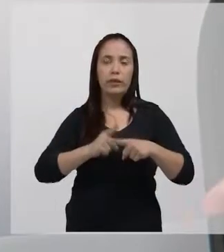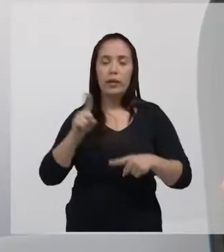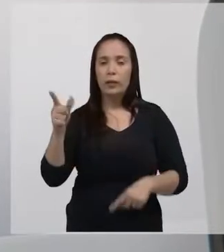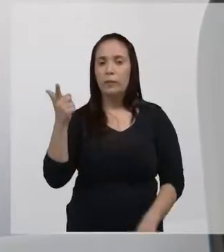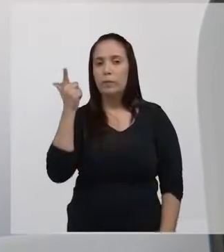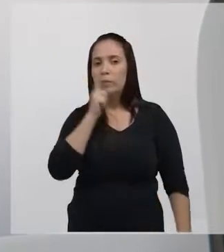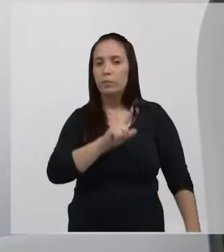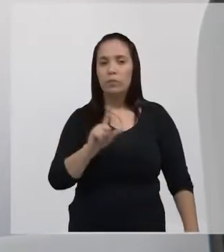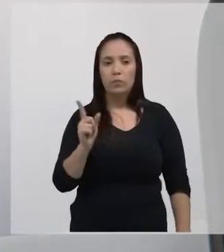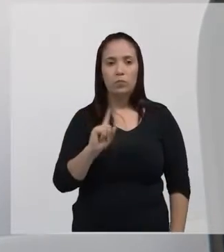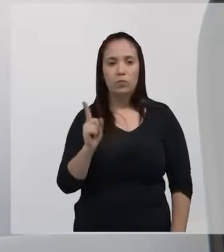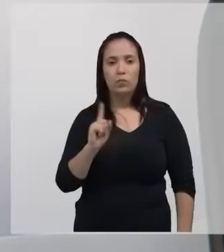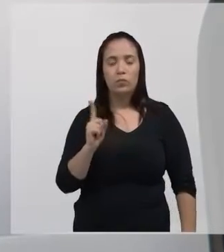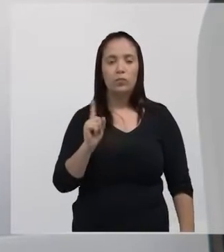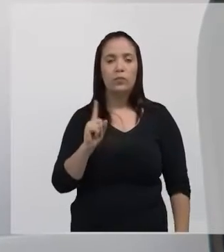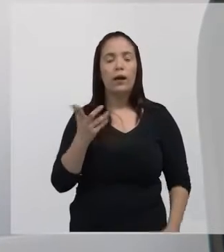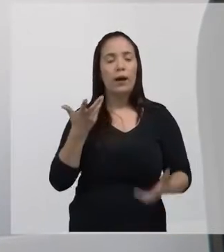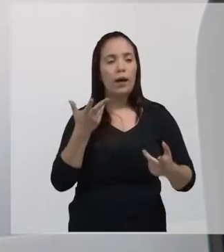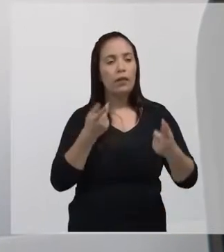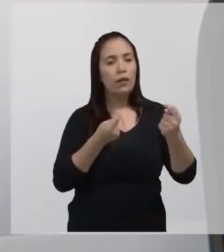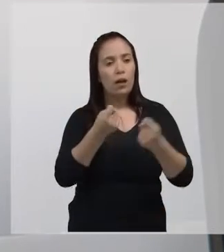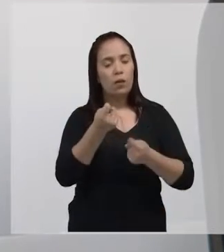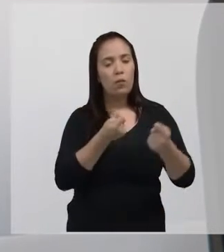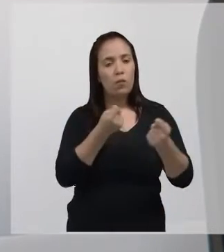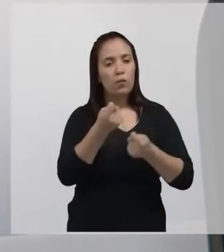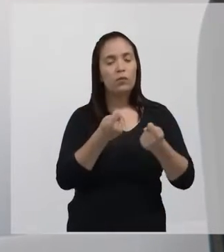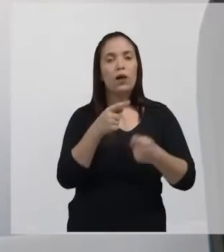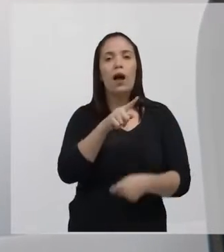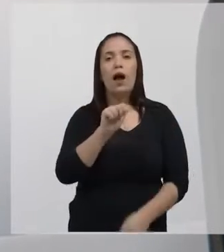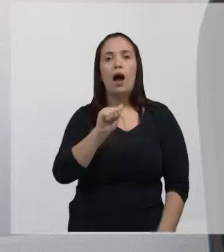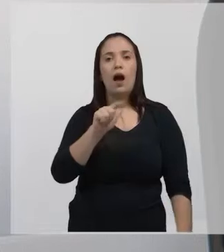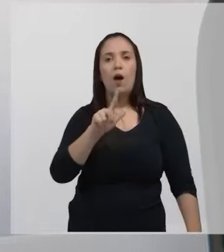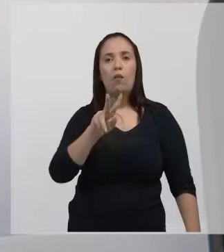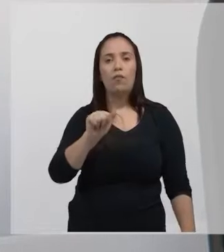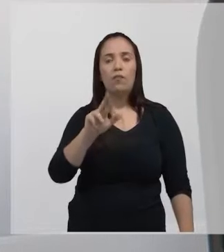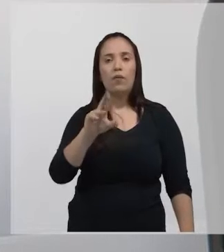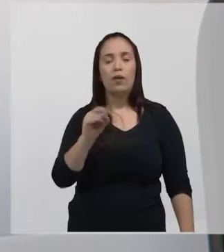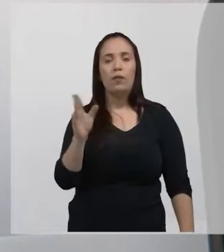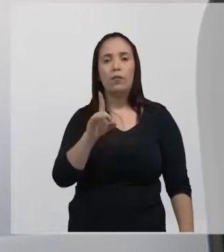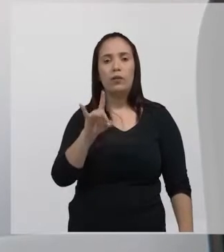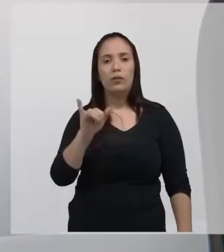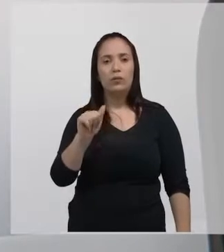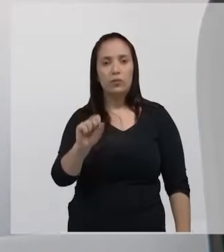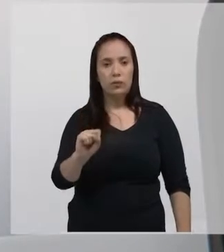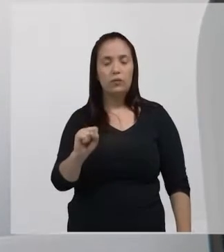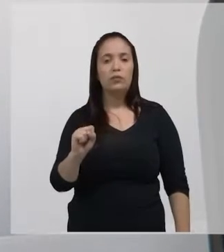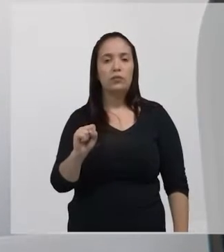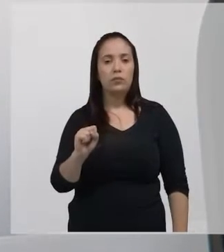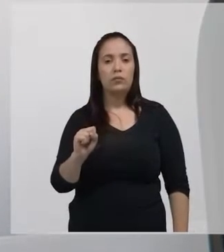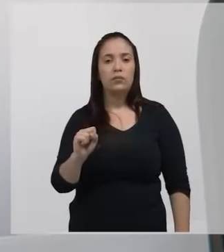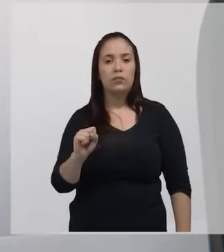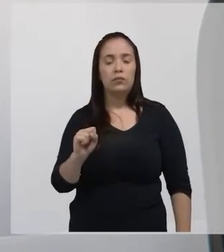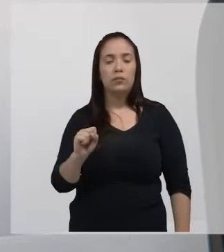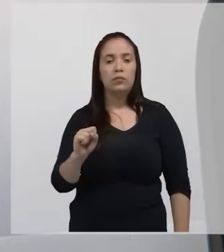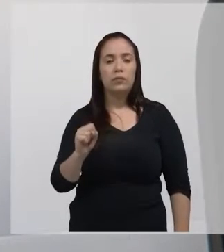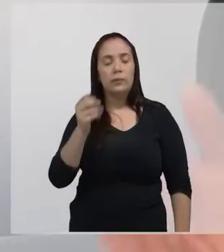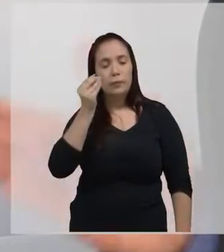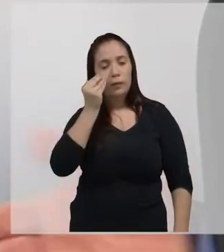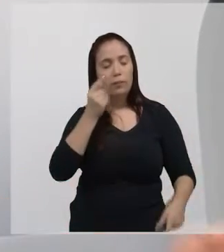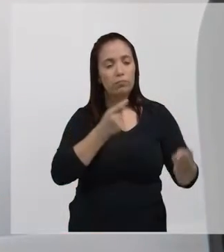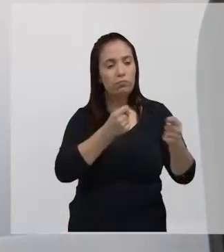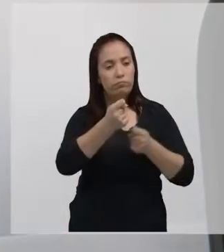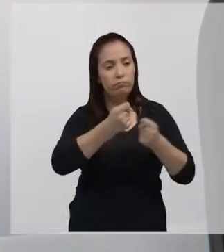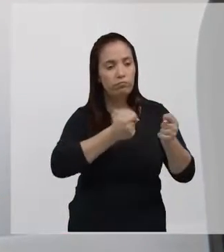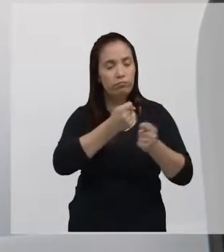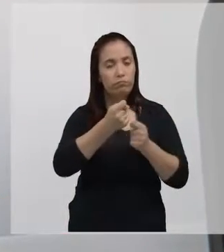ter êxito, ele está tentando negociar com o Álvaro Dias, tentando levar junto ao Democrata o Partido Republicano Brasileiro,